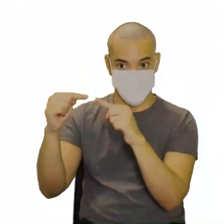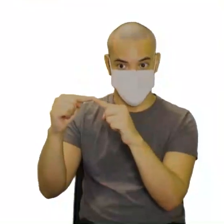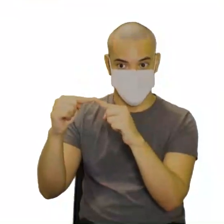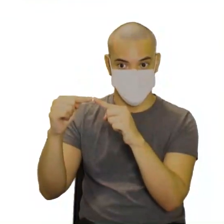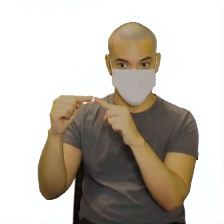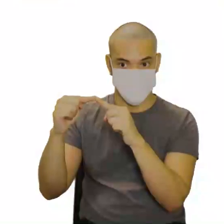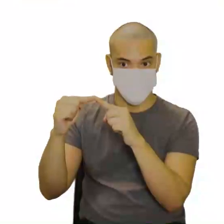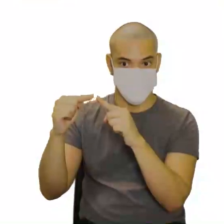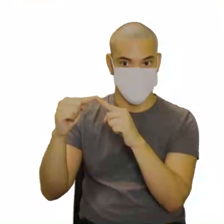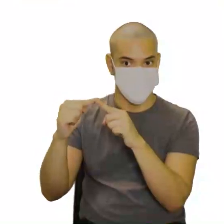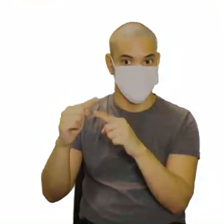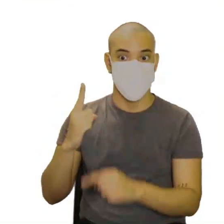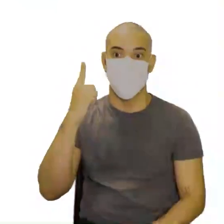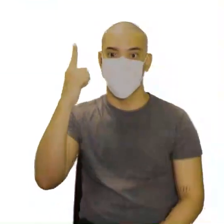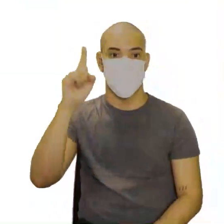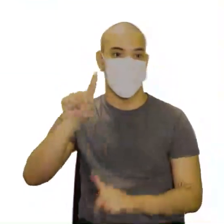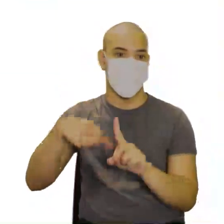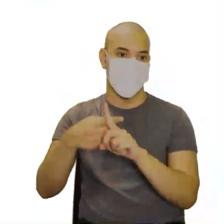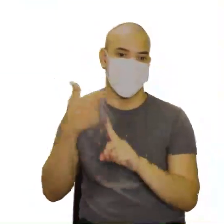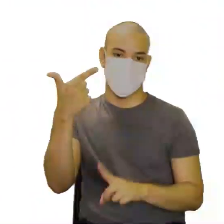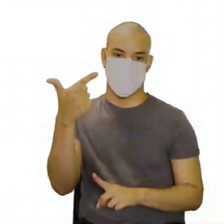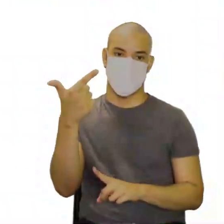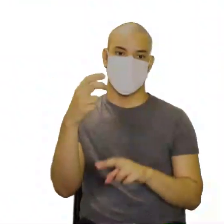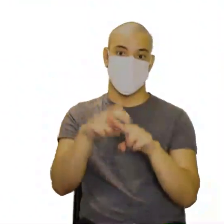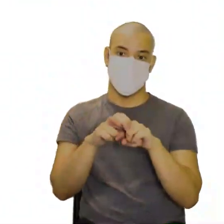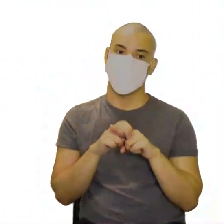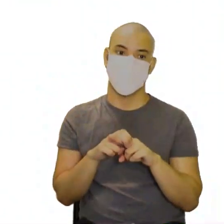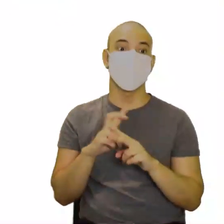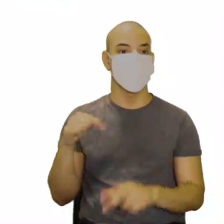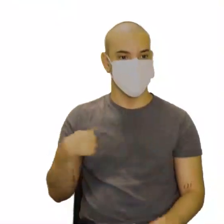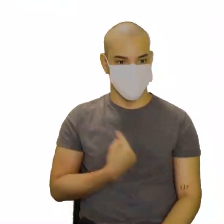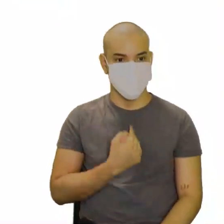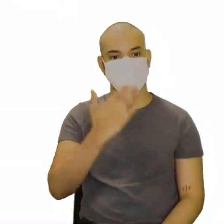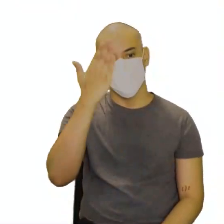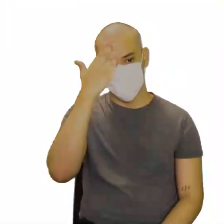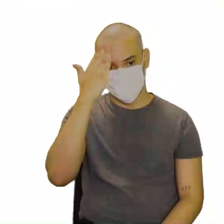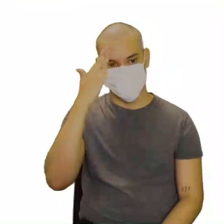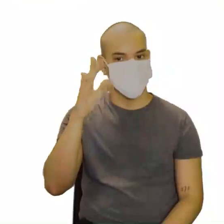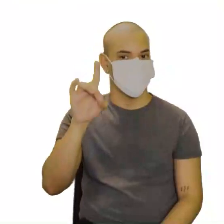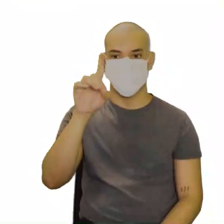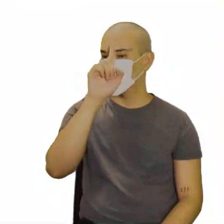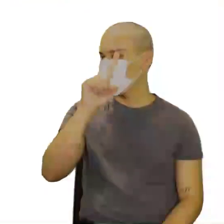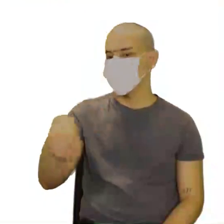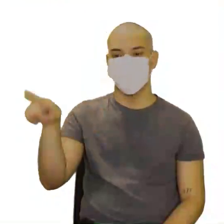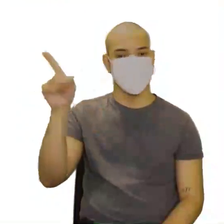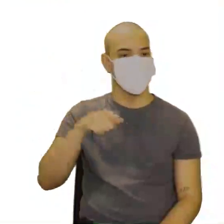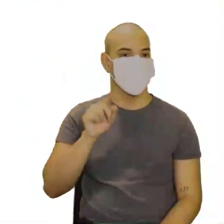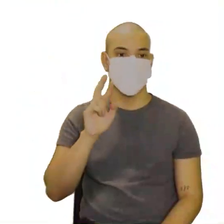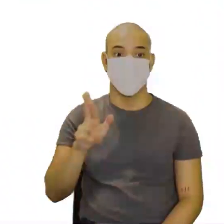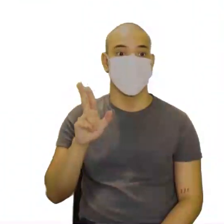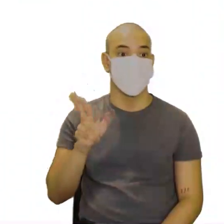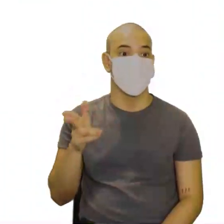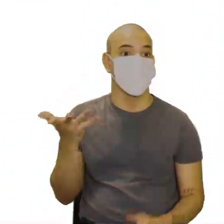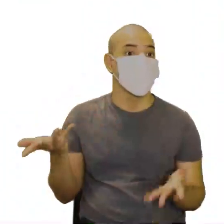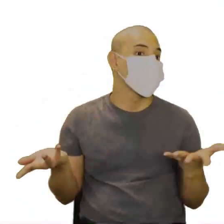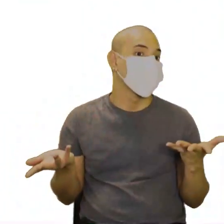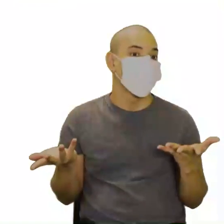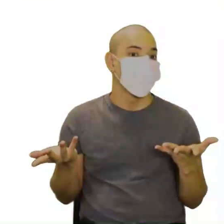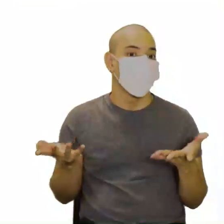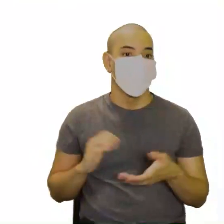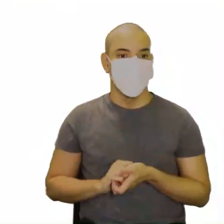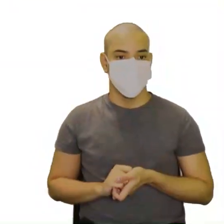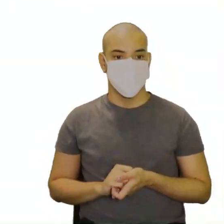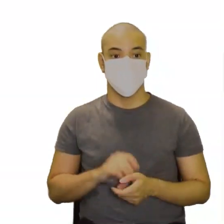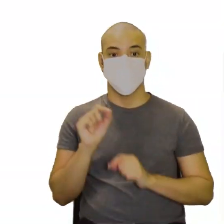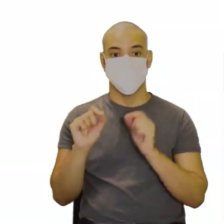a corrente 2, certo? Então, aqui, ó, a gente também pode cortar. E aqui, para vocês verem o que